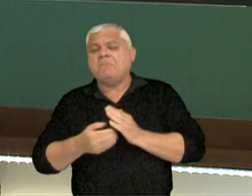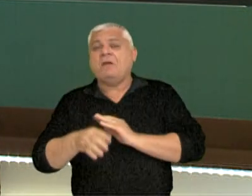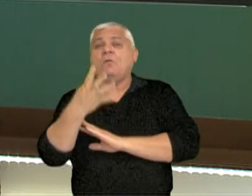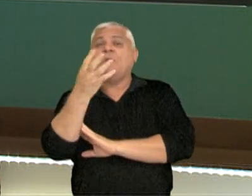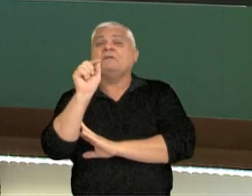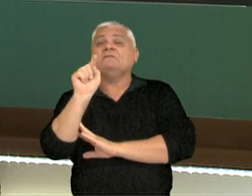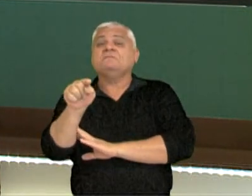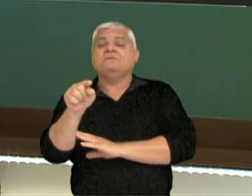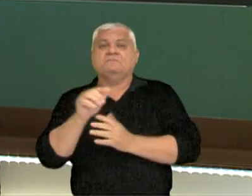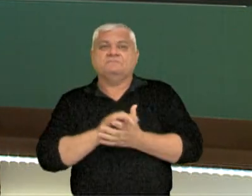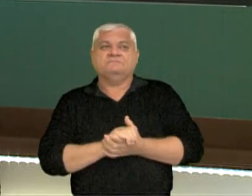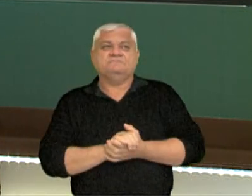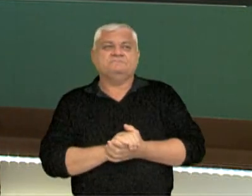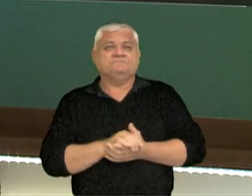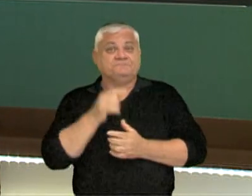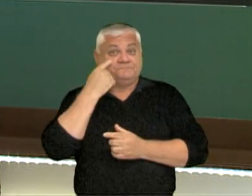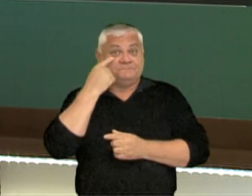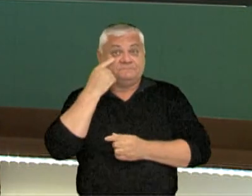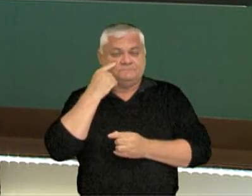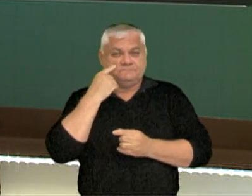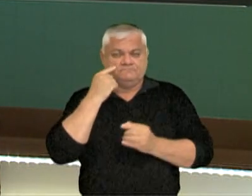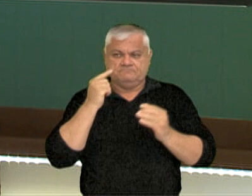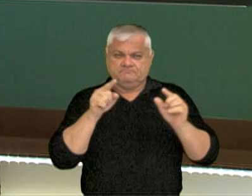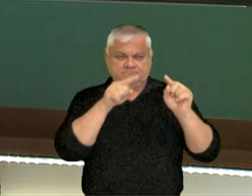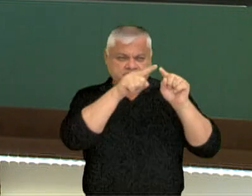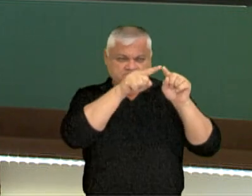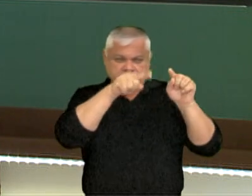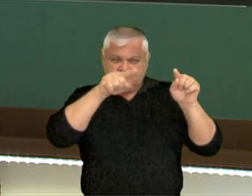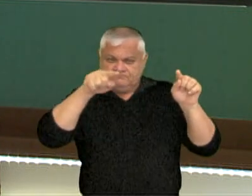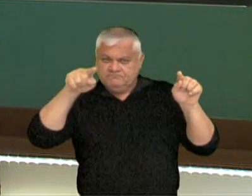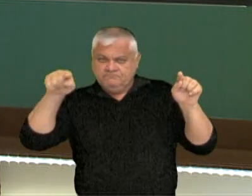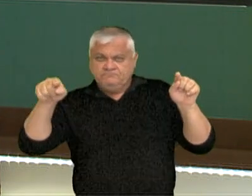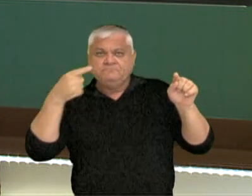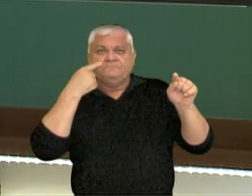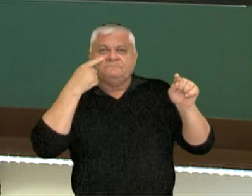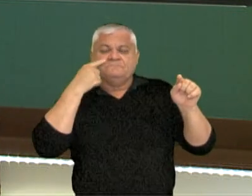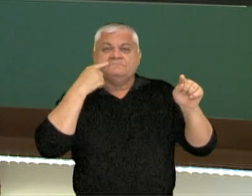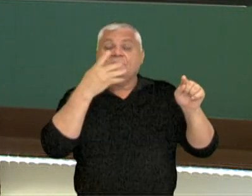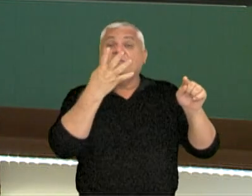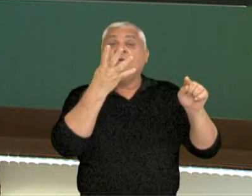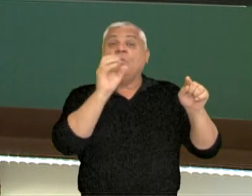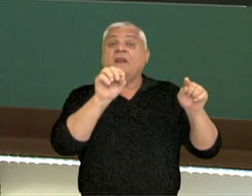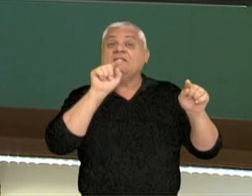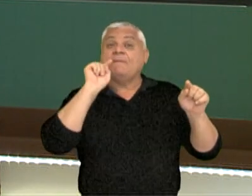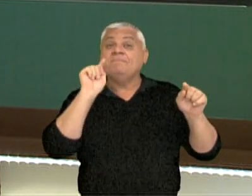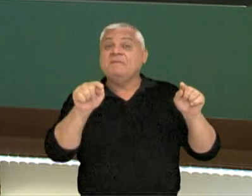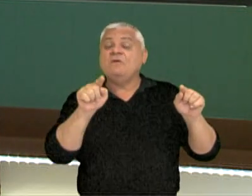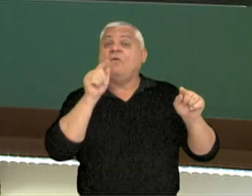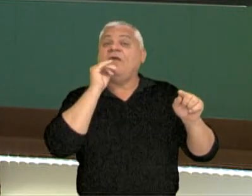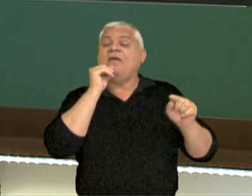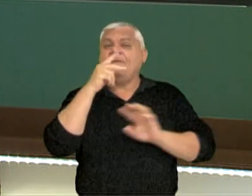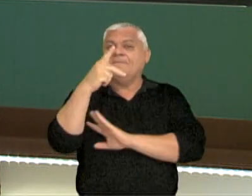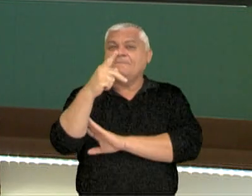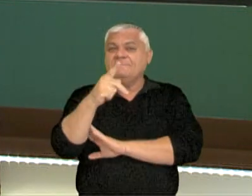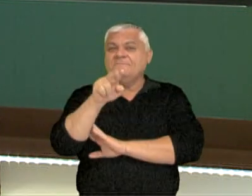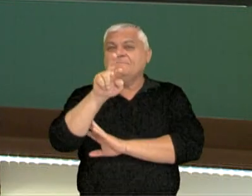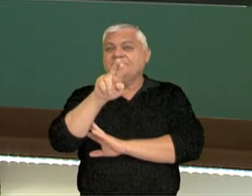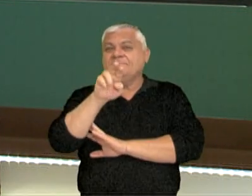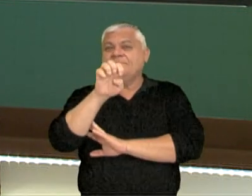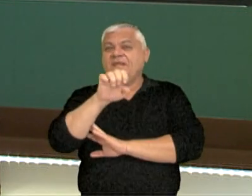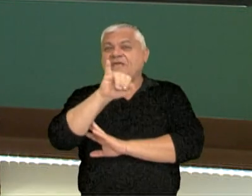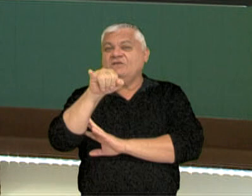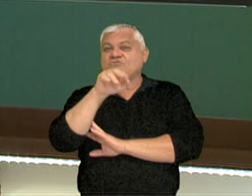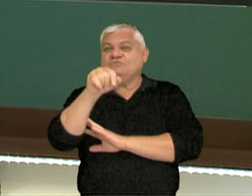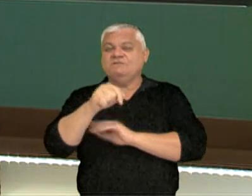R$ 40.000? Bom, primeiro que 40 mil, por se tratar de um prejuízo, a gente já sabe que vai estar abaixo